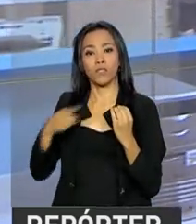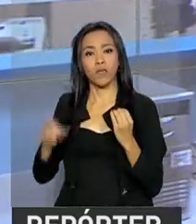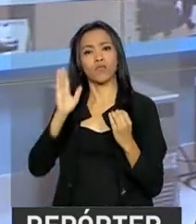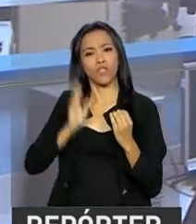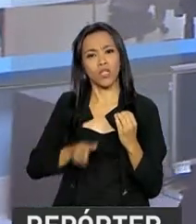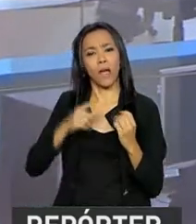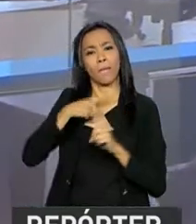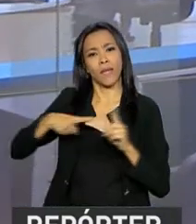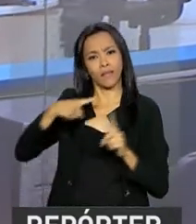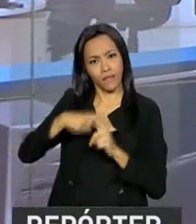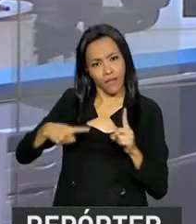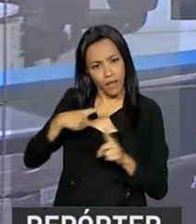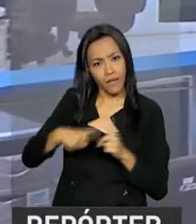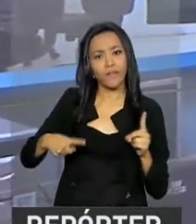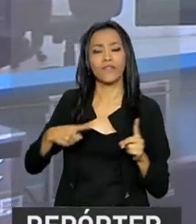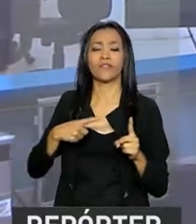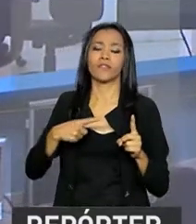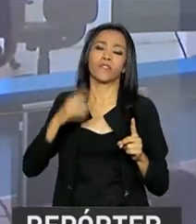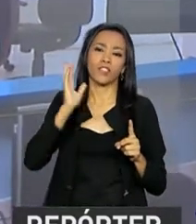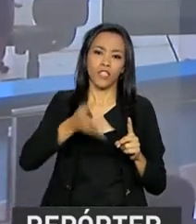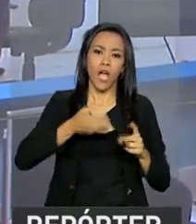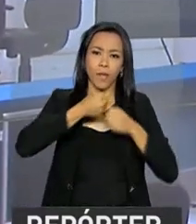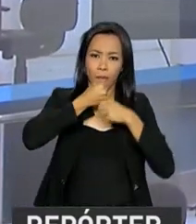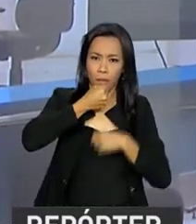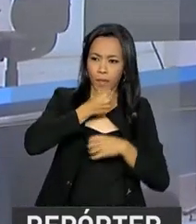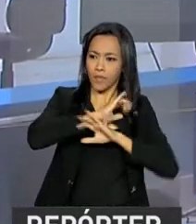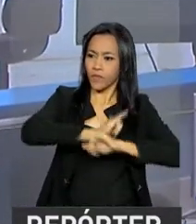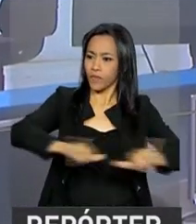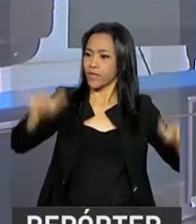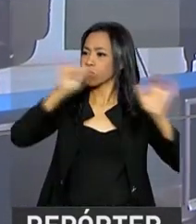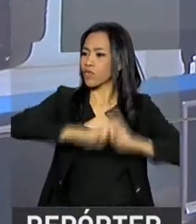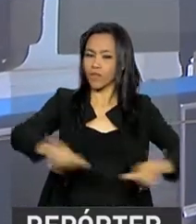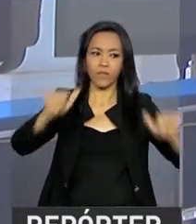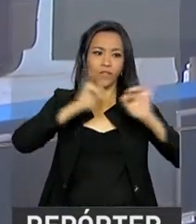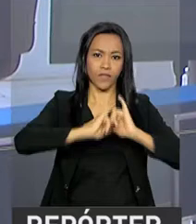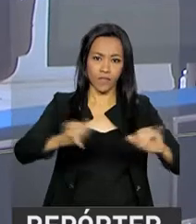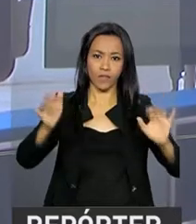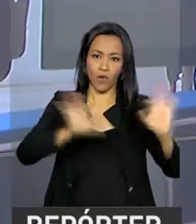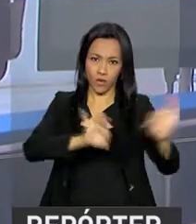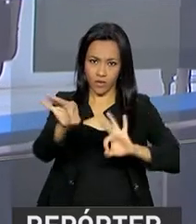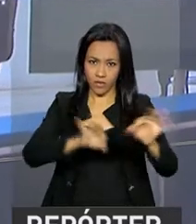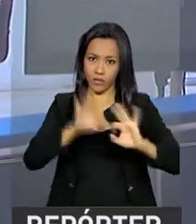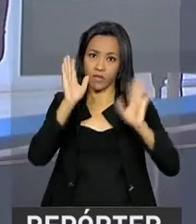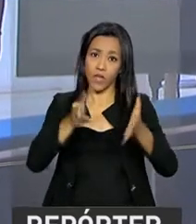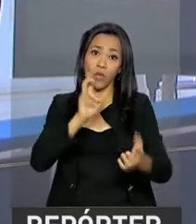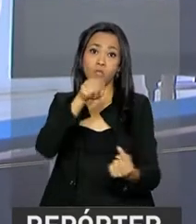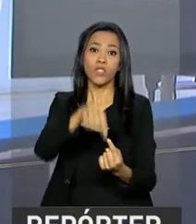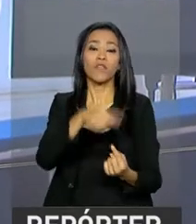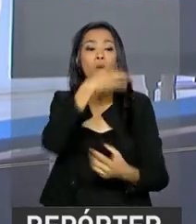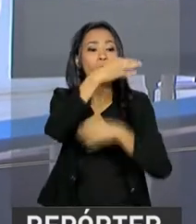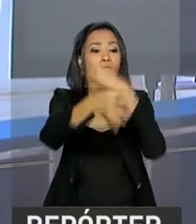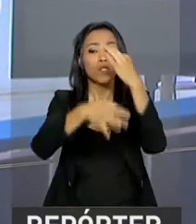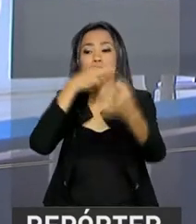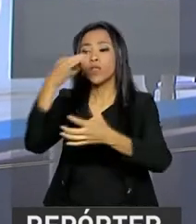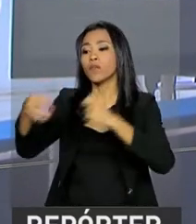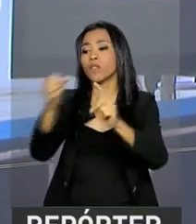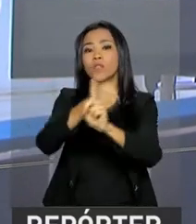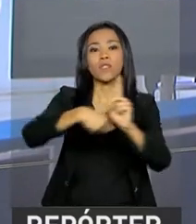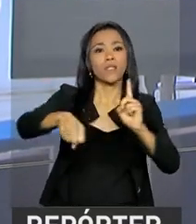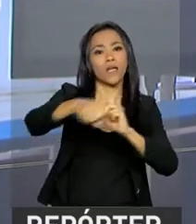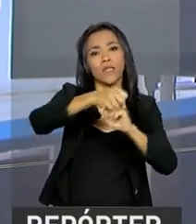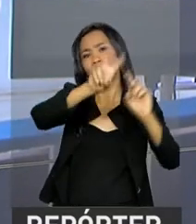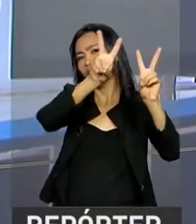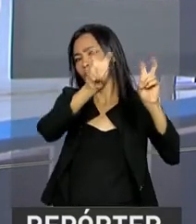metade das audiências públicas previstas o objetivo é ouvir a sociedade sobre temas